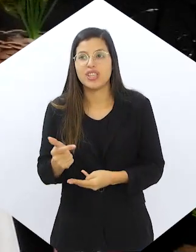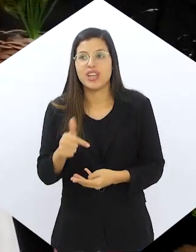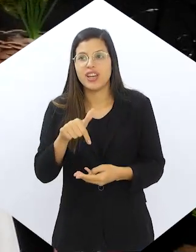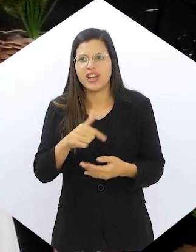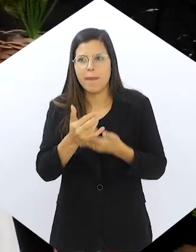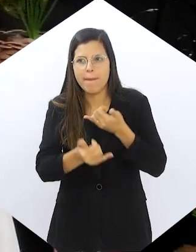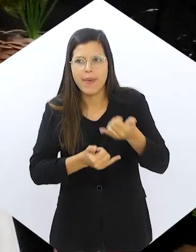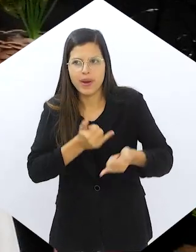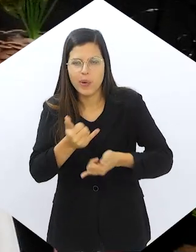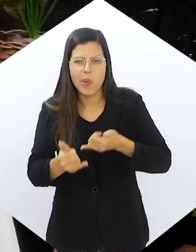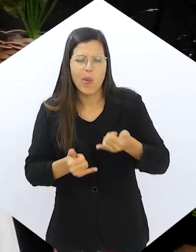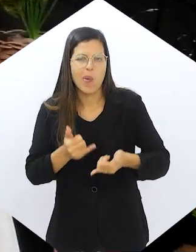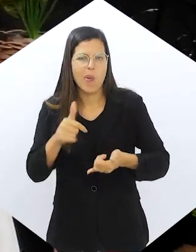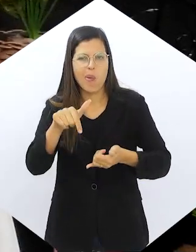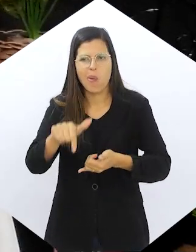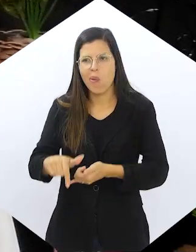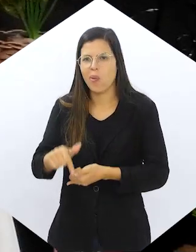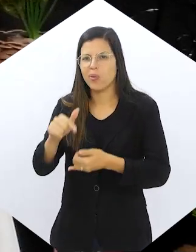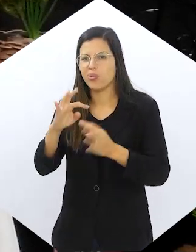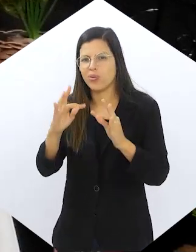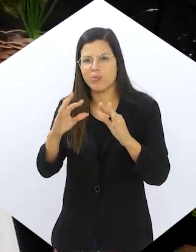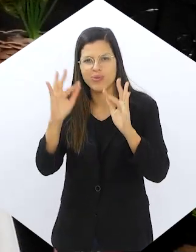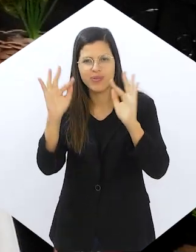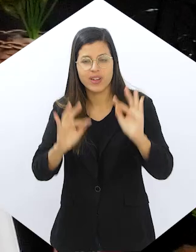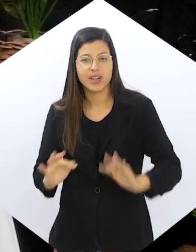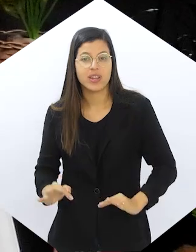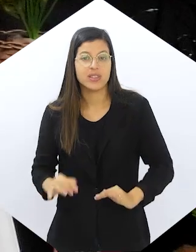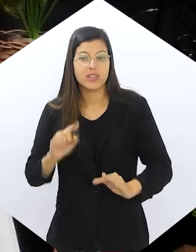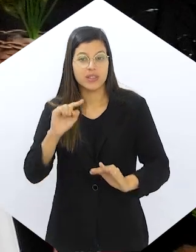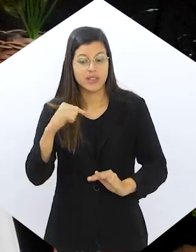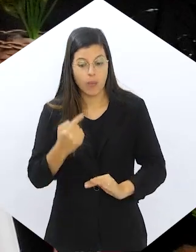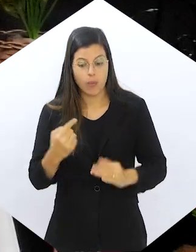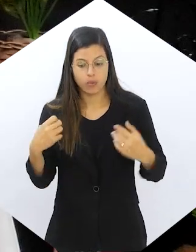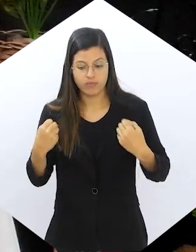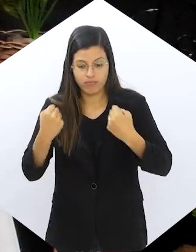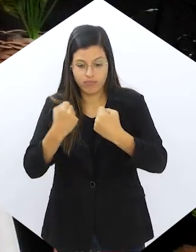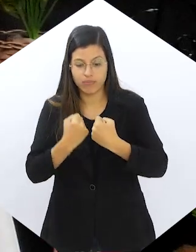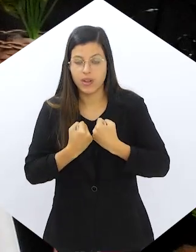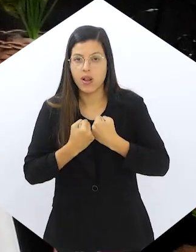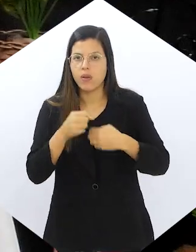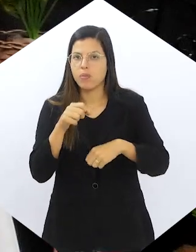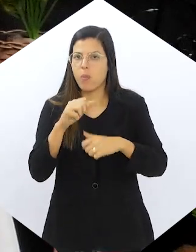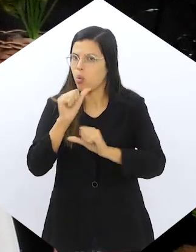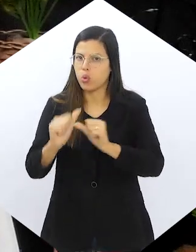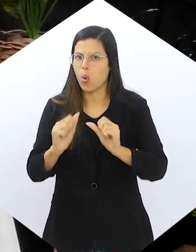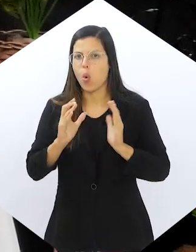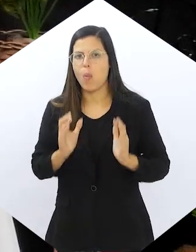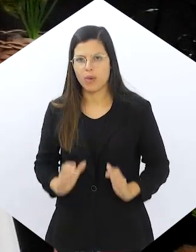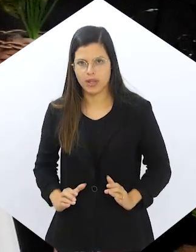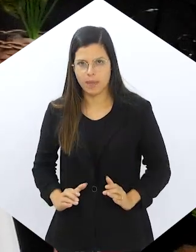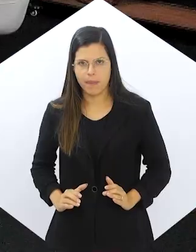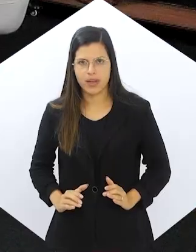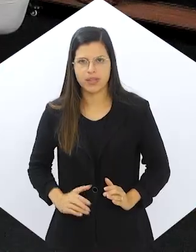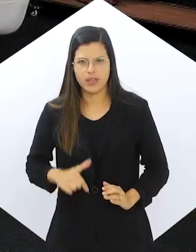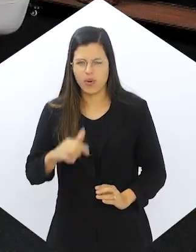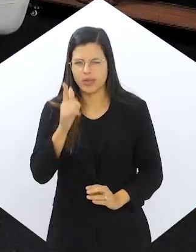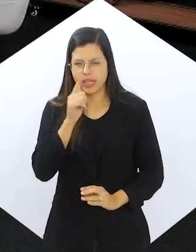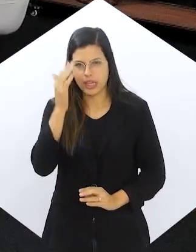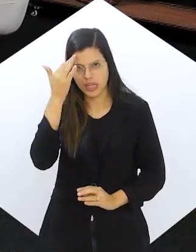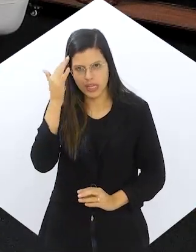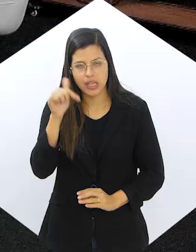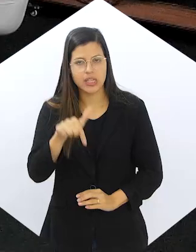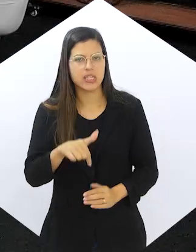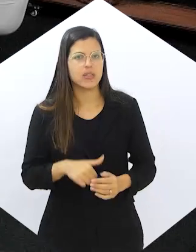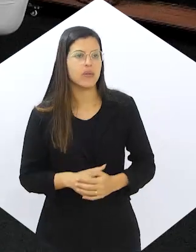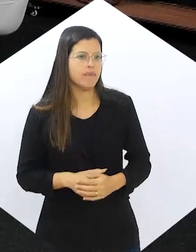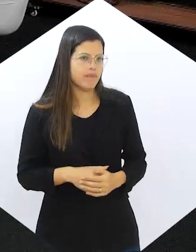a mudança de comportamento. Você colocou o colete, ele sentou aqui e ficou parado, ele não andou mais pelo estúdio, né? Ele entende isso. Entende, mas é óbvio